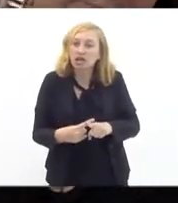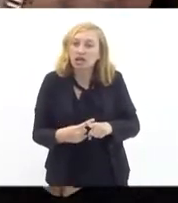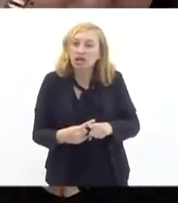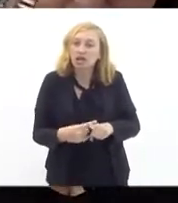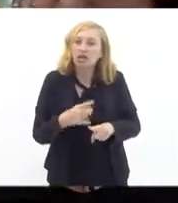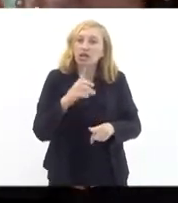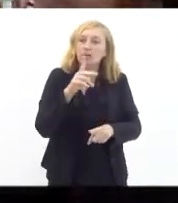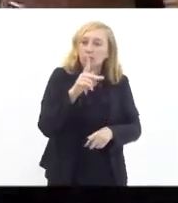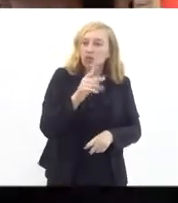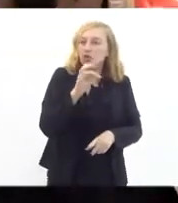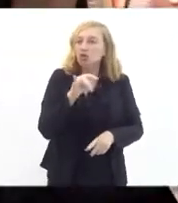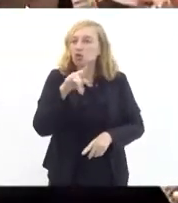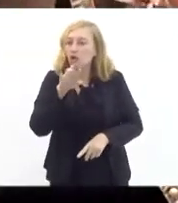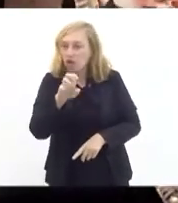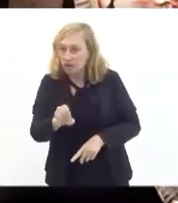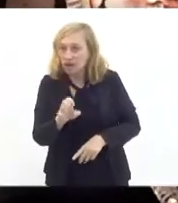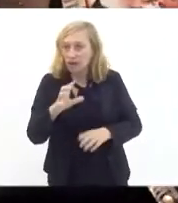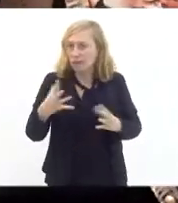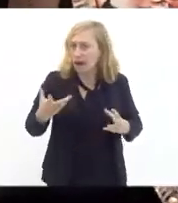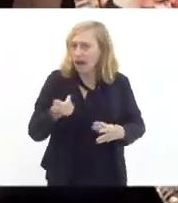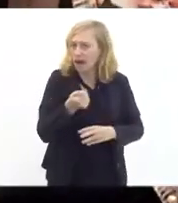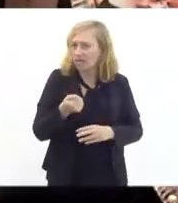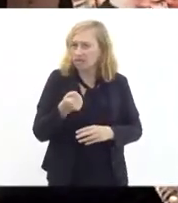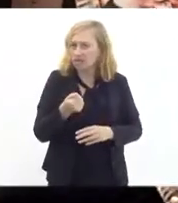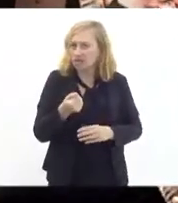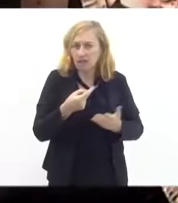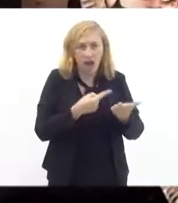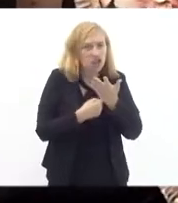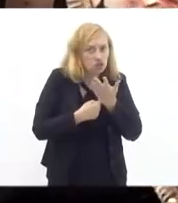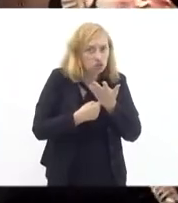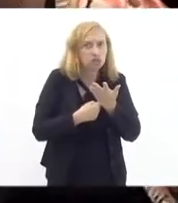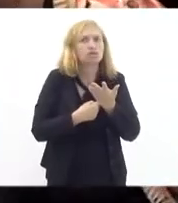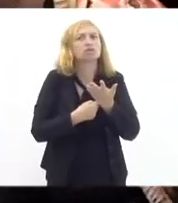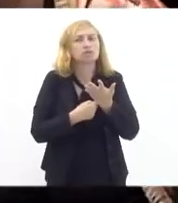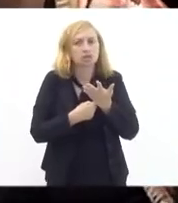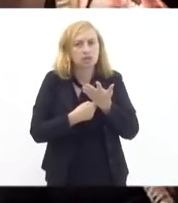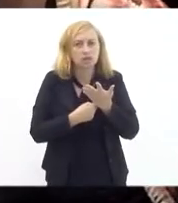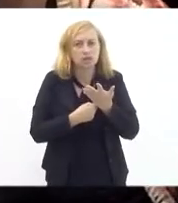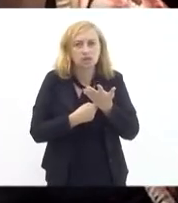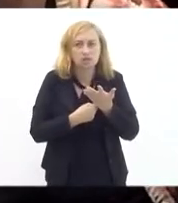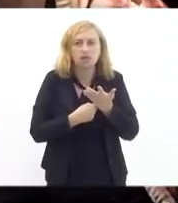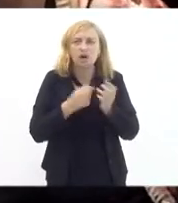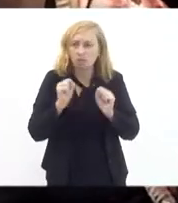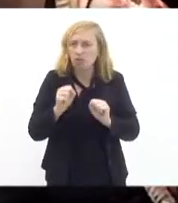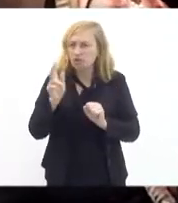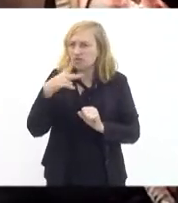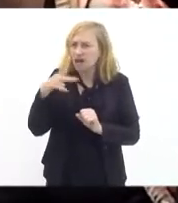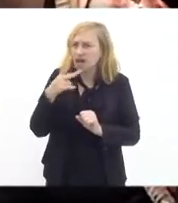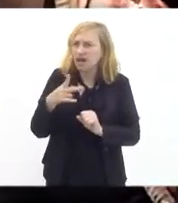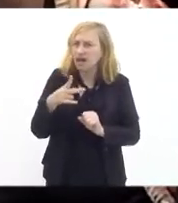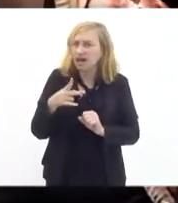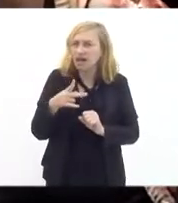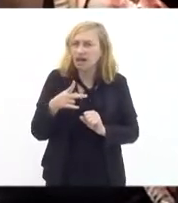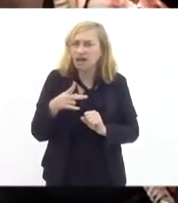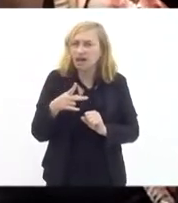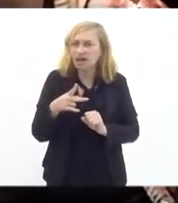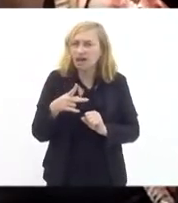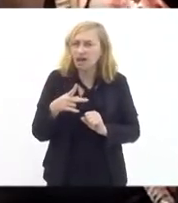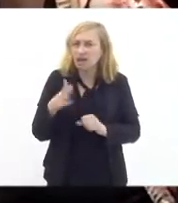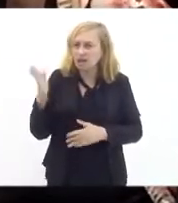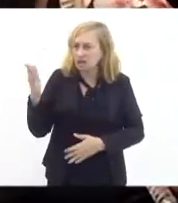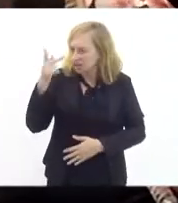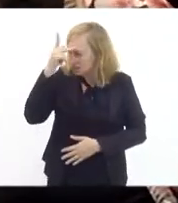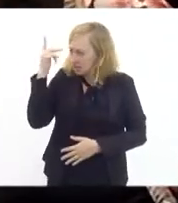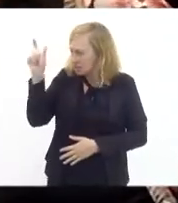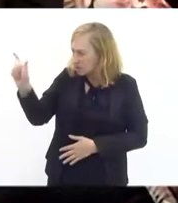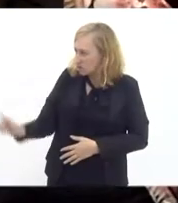Pontodog, né? Que é maravilhosa. Que me ajuda muito, tá? Como posso falar mesmo, tá? Essa